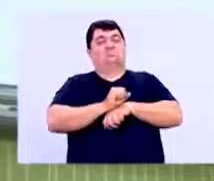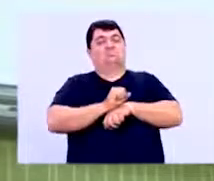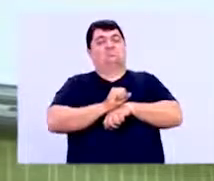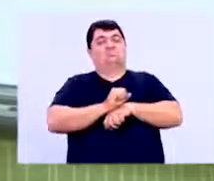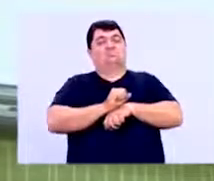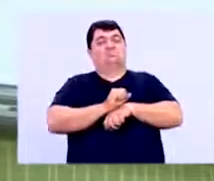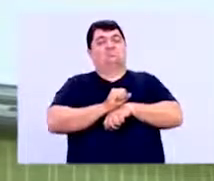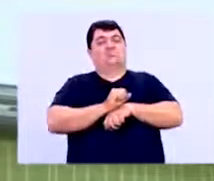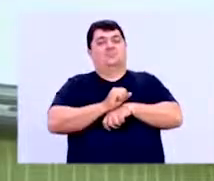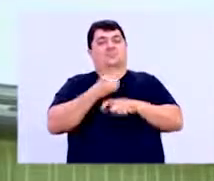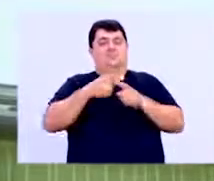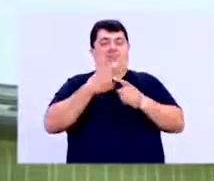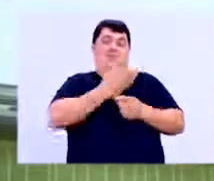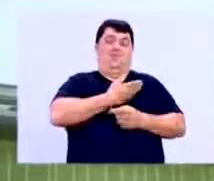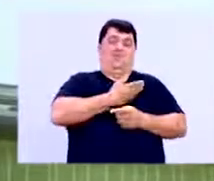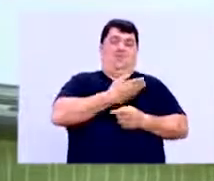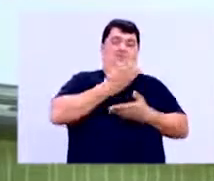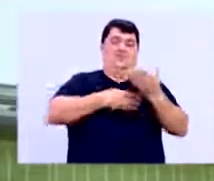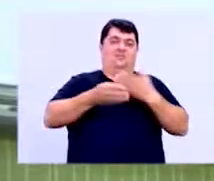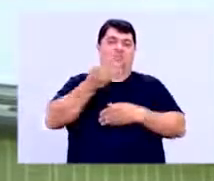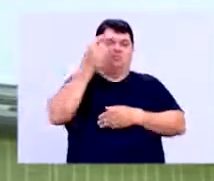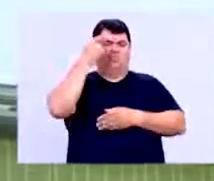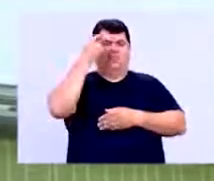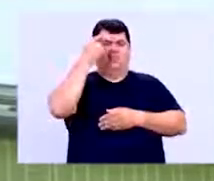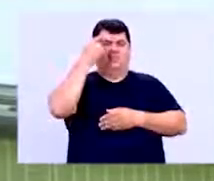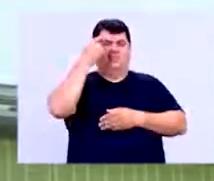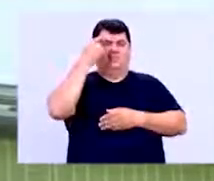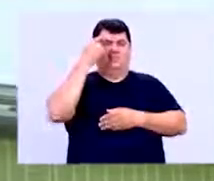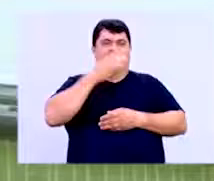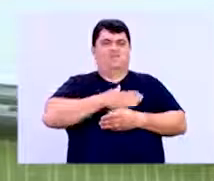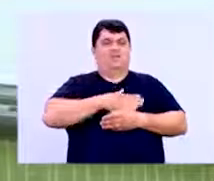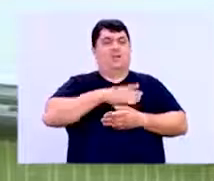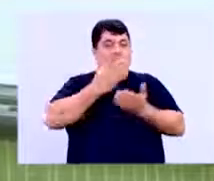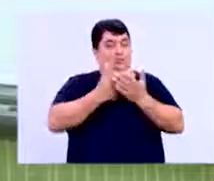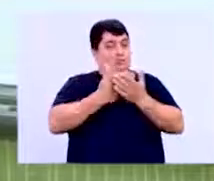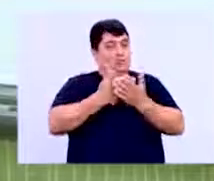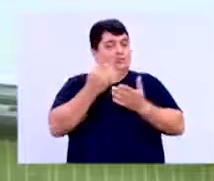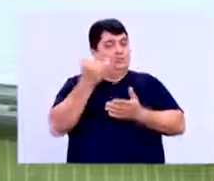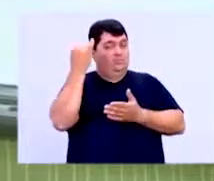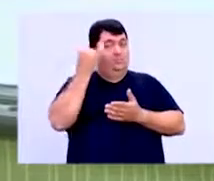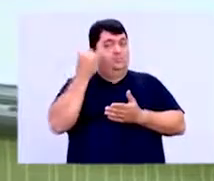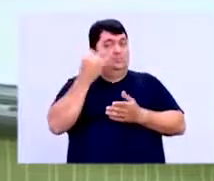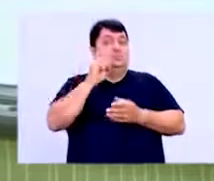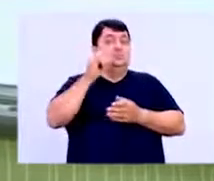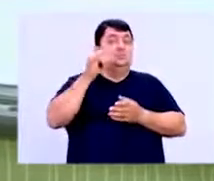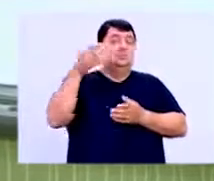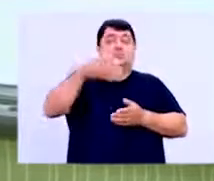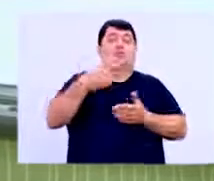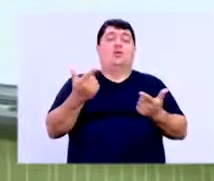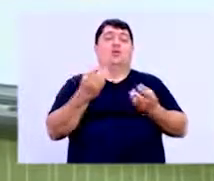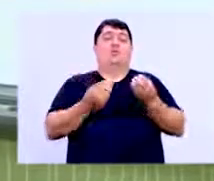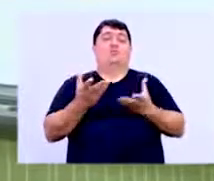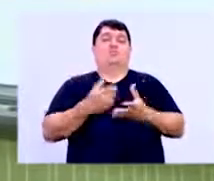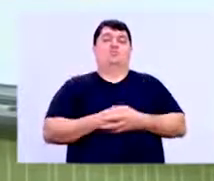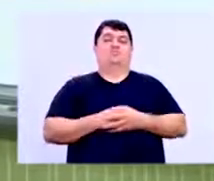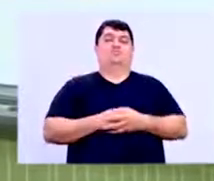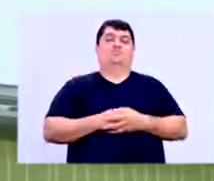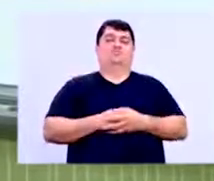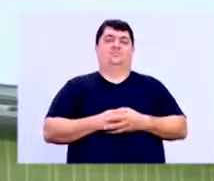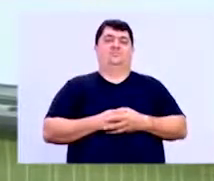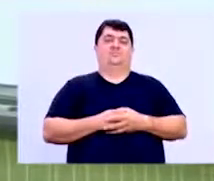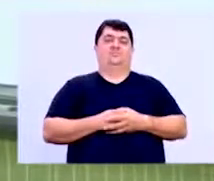presente assim pela consideração. Vamos ver, vamos pensar, aluno. Mas antes disso é melhor você estudar. De repente não vem, aí fica complicado,